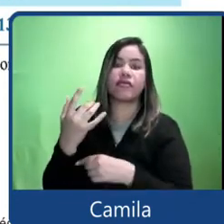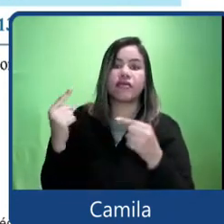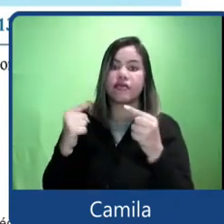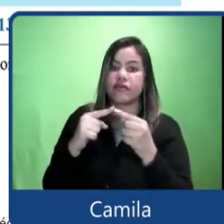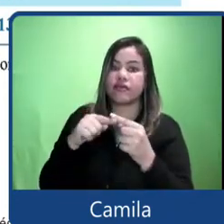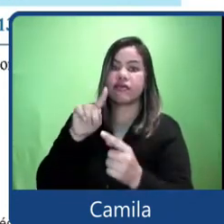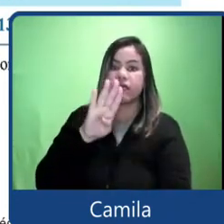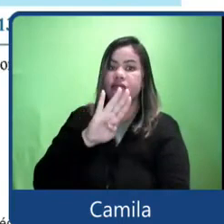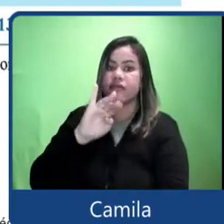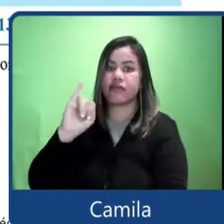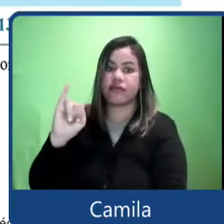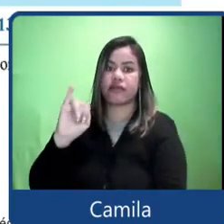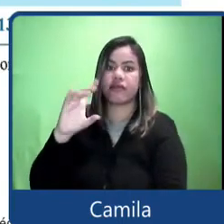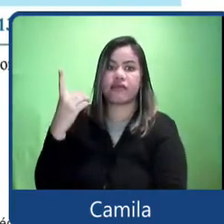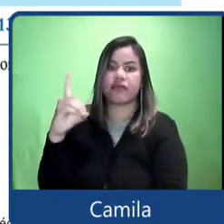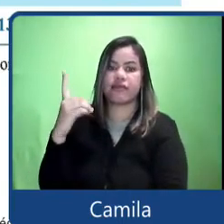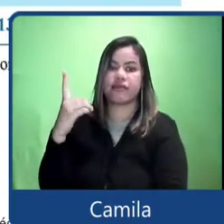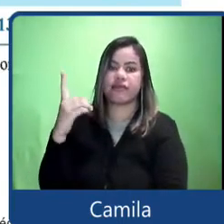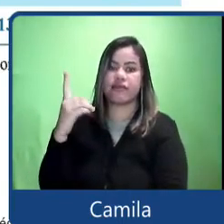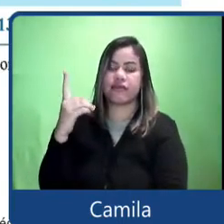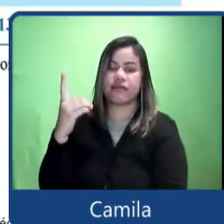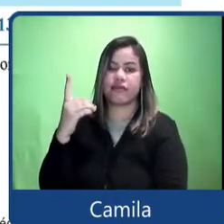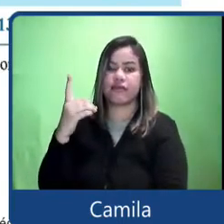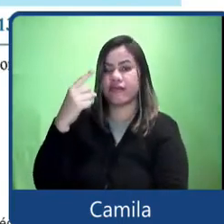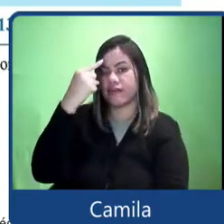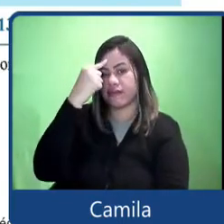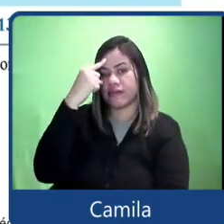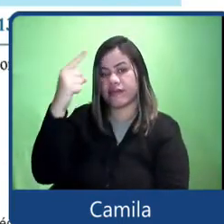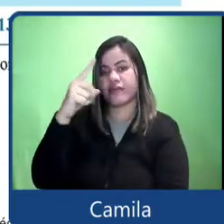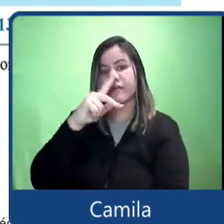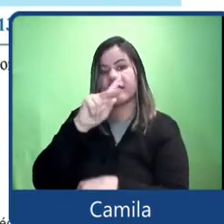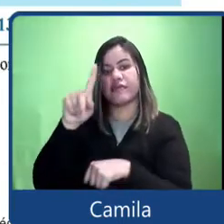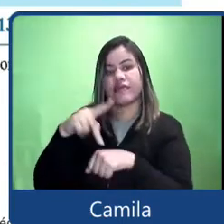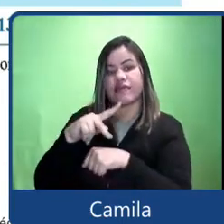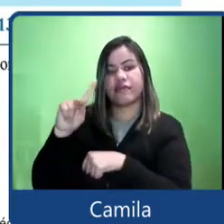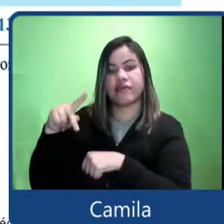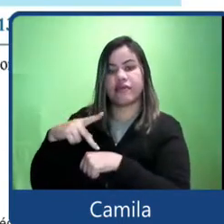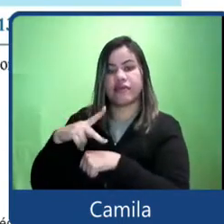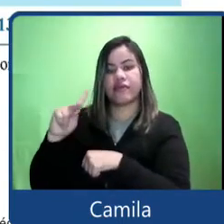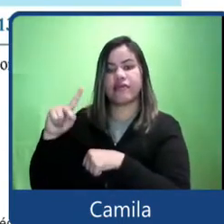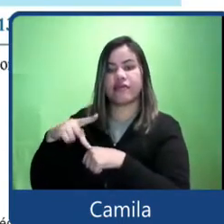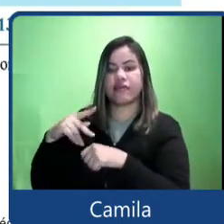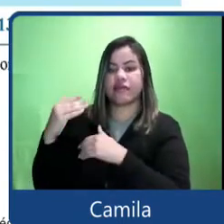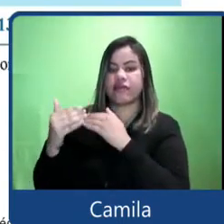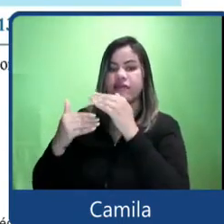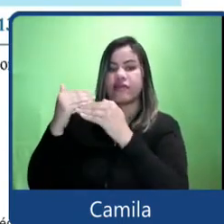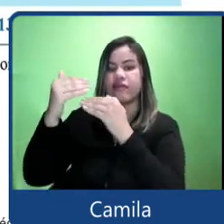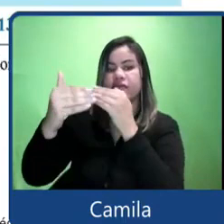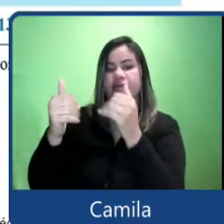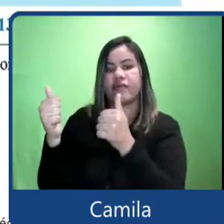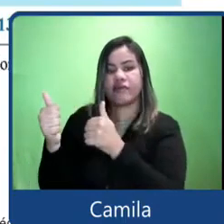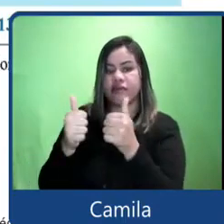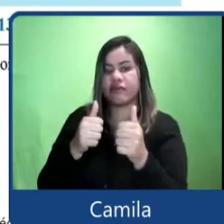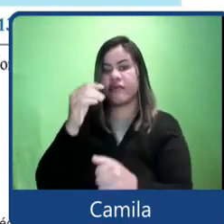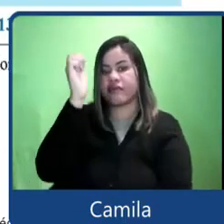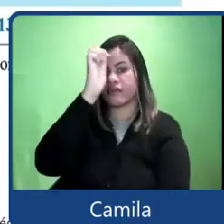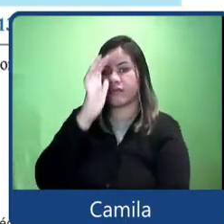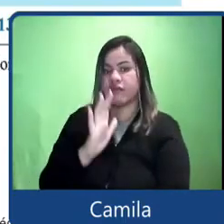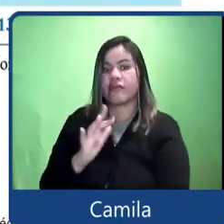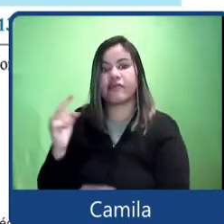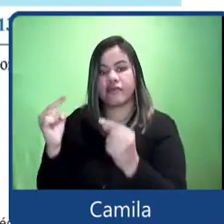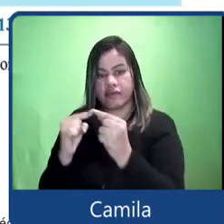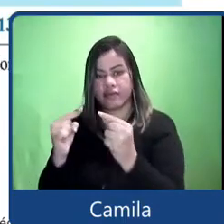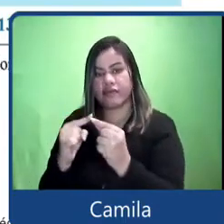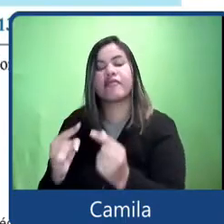dólares. Isso pensando em países em desenvolvimento, né, como o Brasil. E de